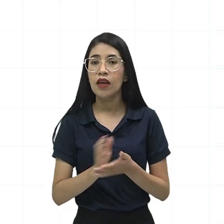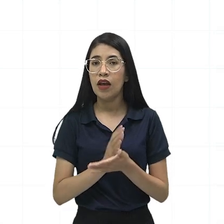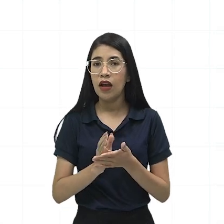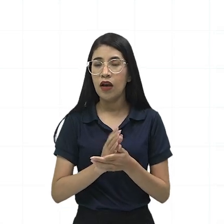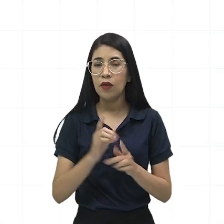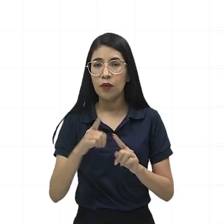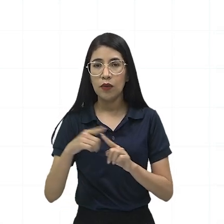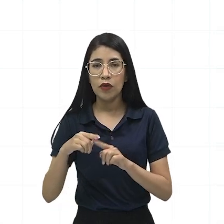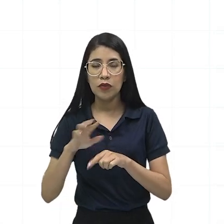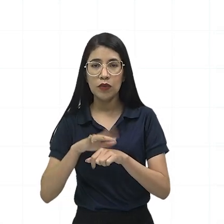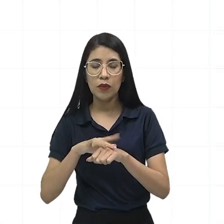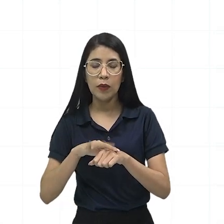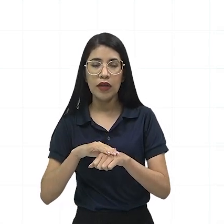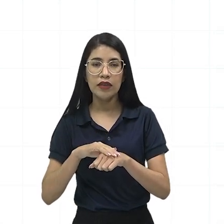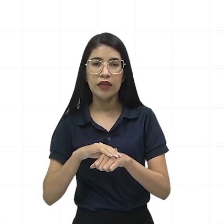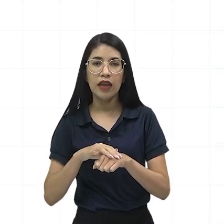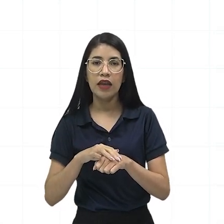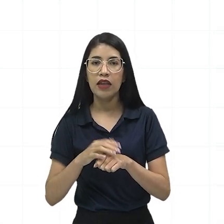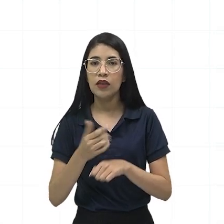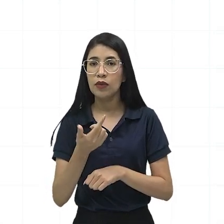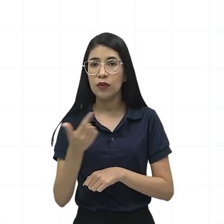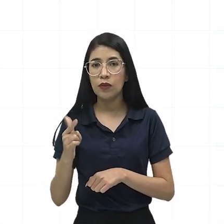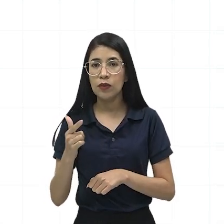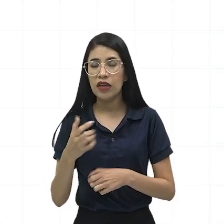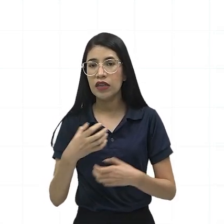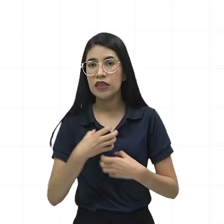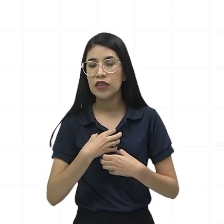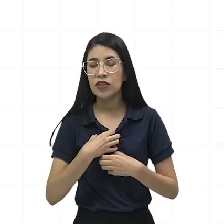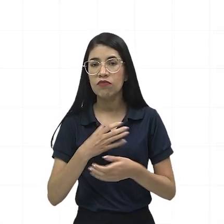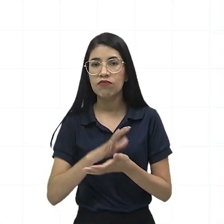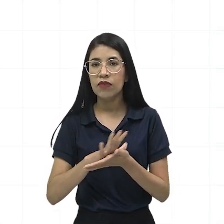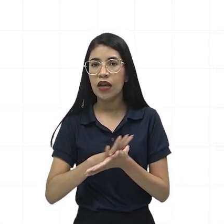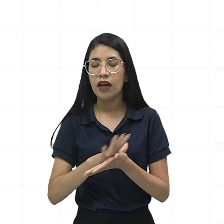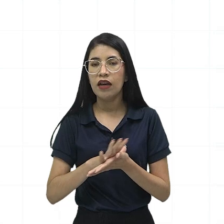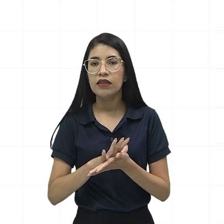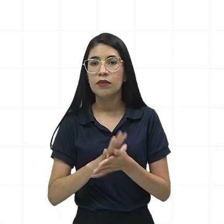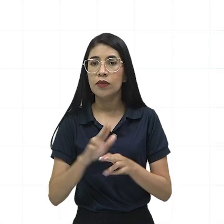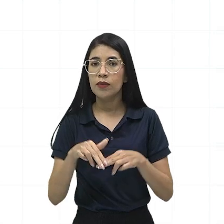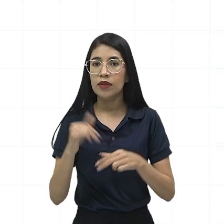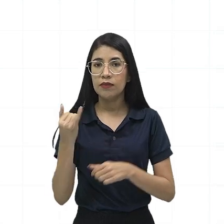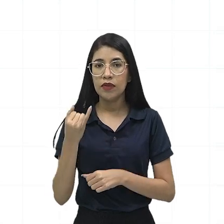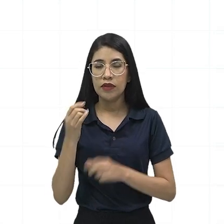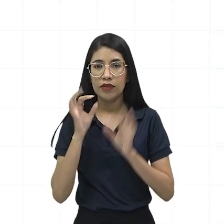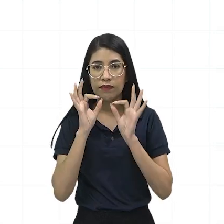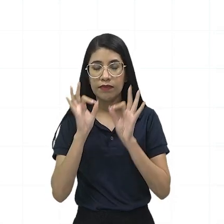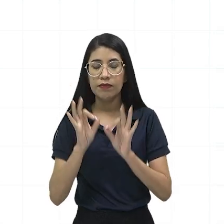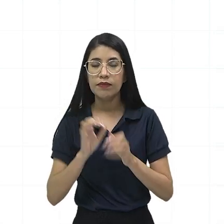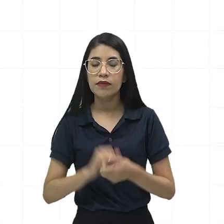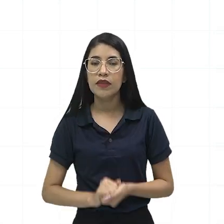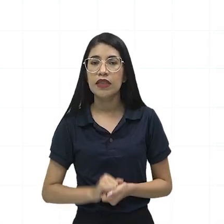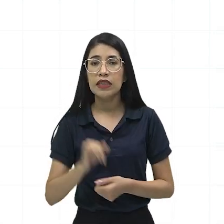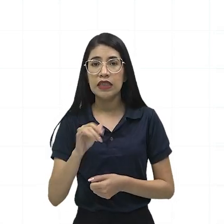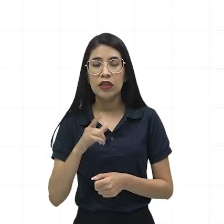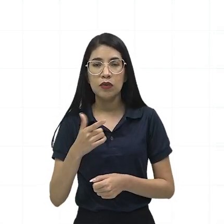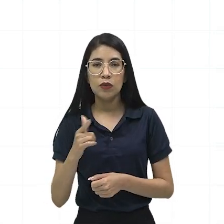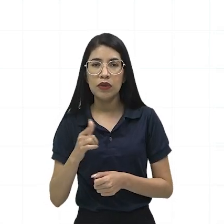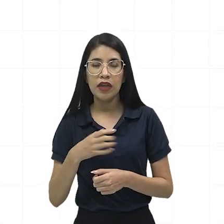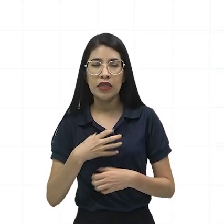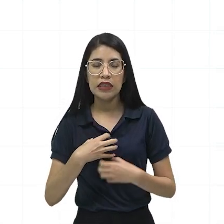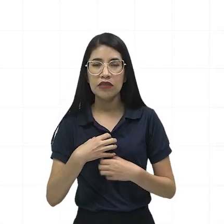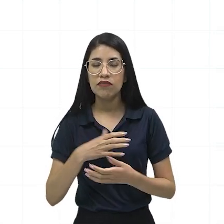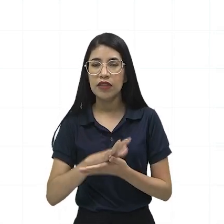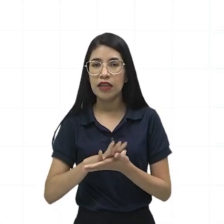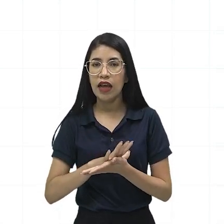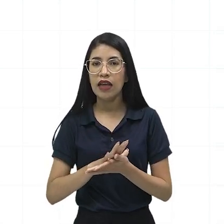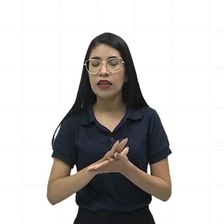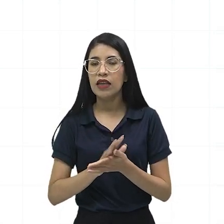não apresentar sinais e sintomas. Isso aí é muito importante, pois se não forem diagnosticadas e